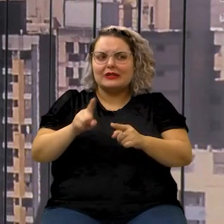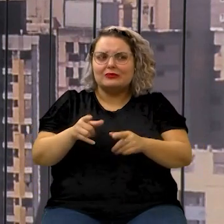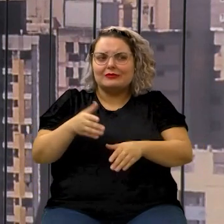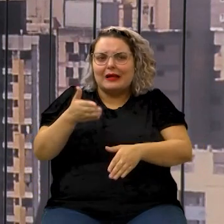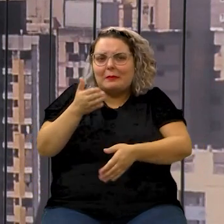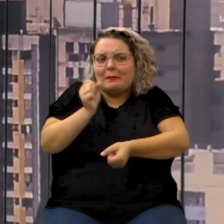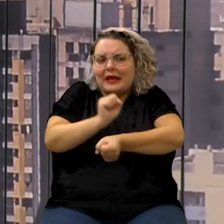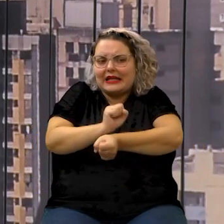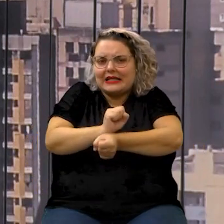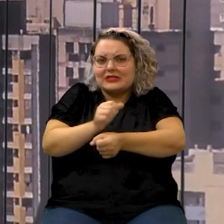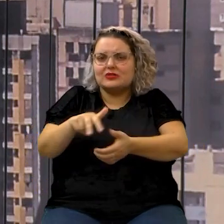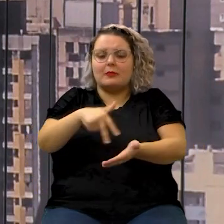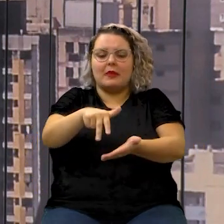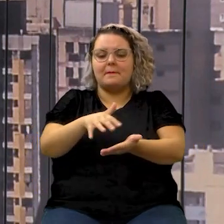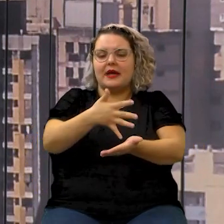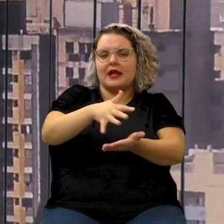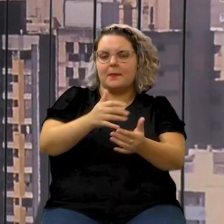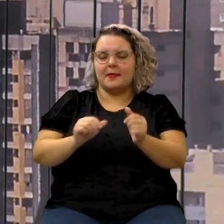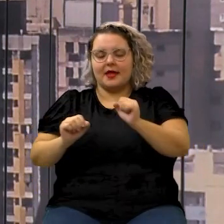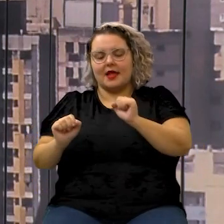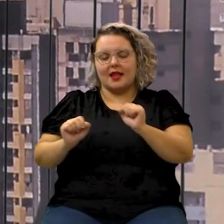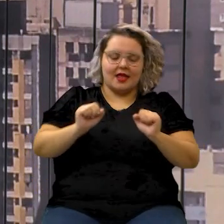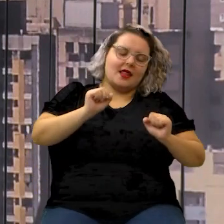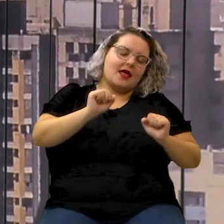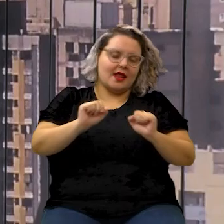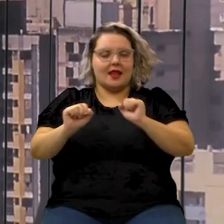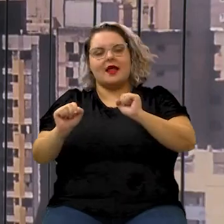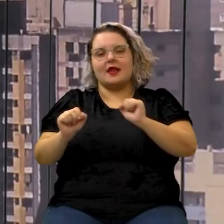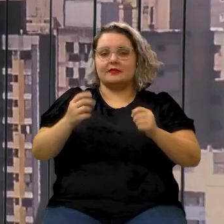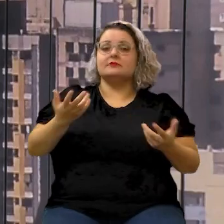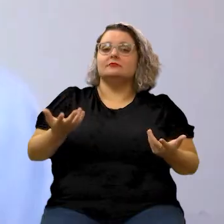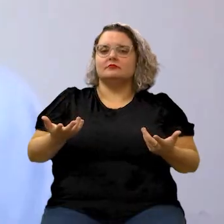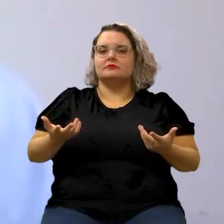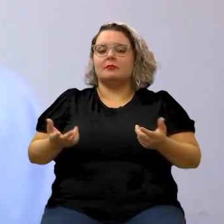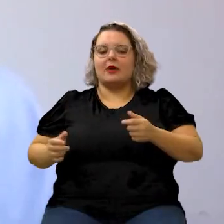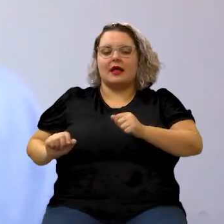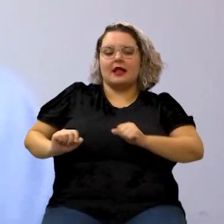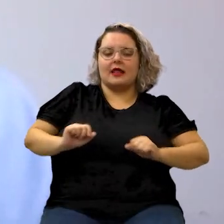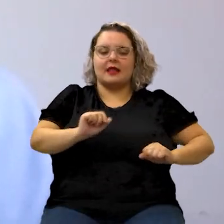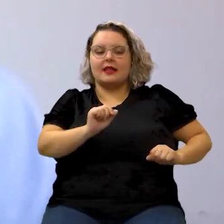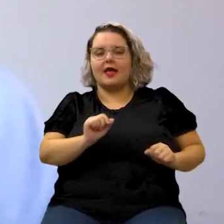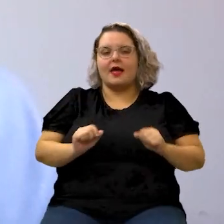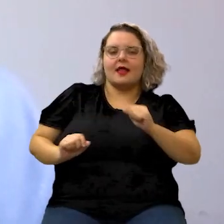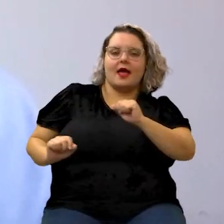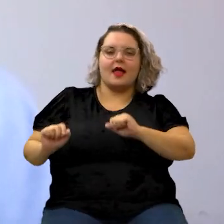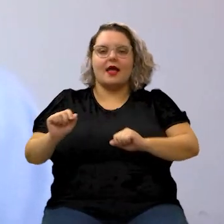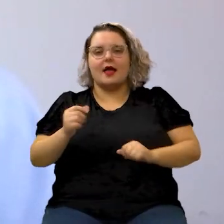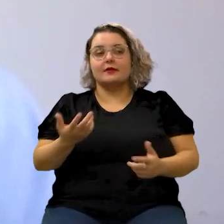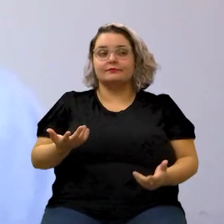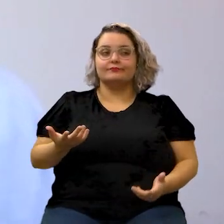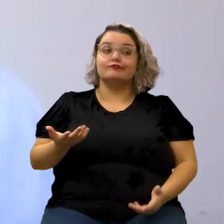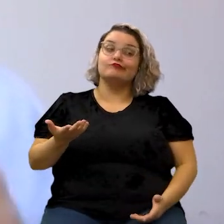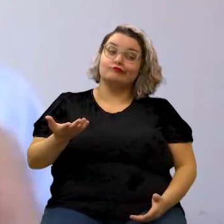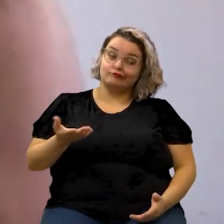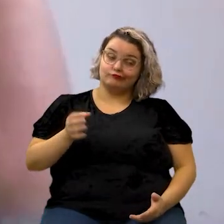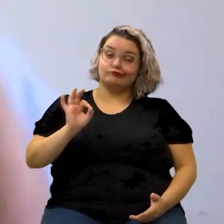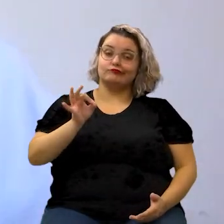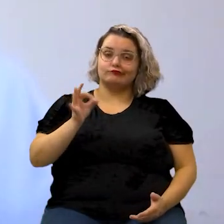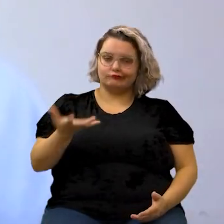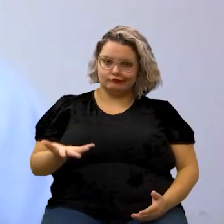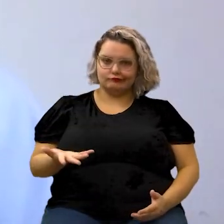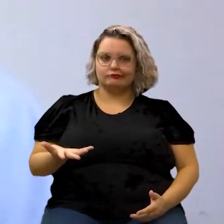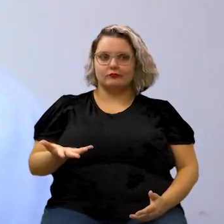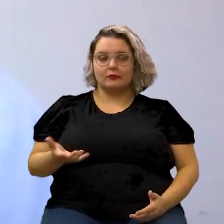Tá dançando. Exatamente. Acaba piorando, né? A gente não consegue falar para a pessoa que ela tem um